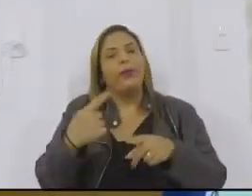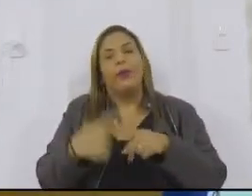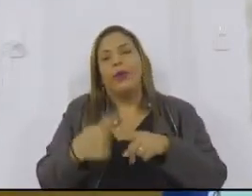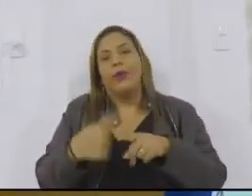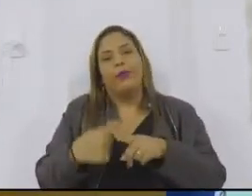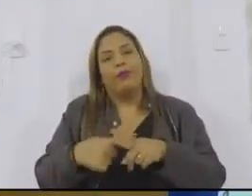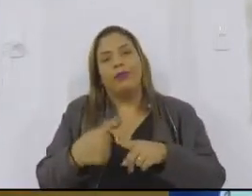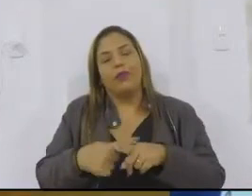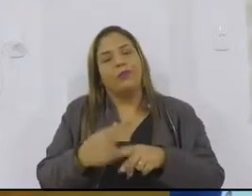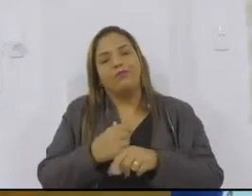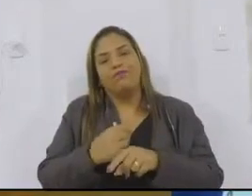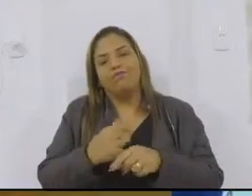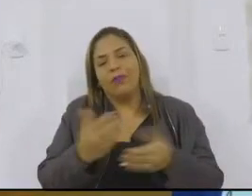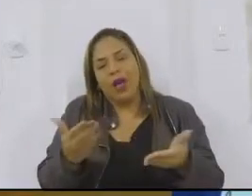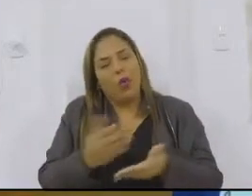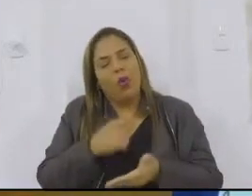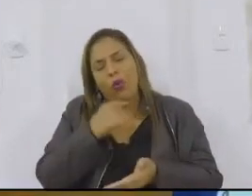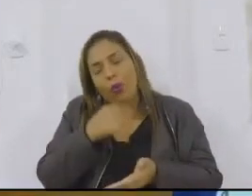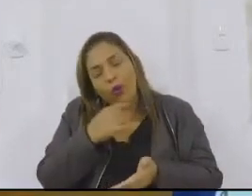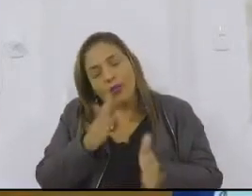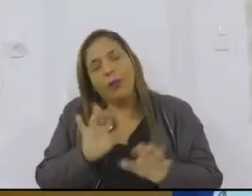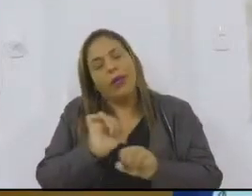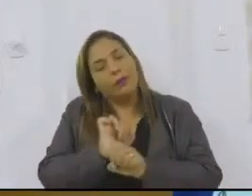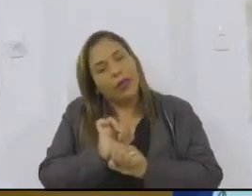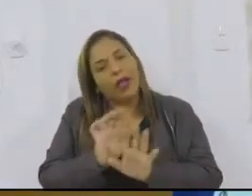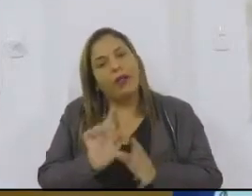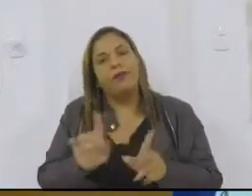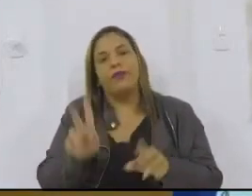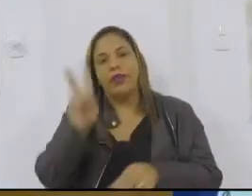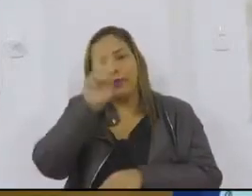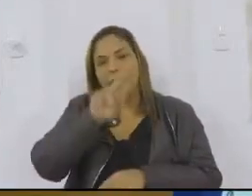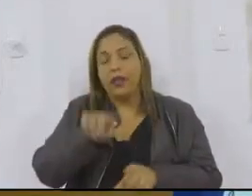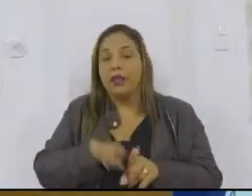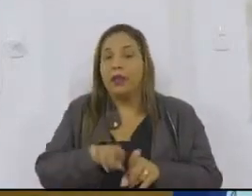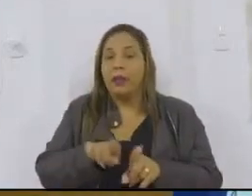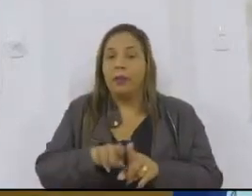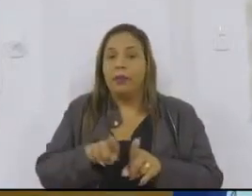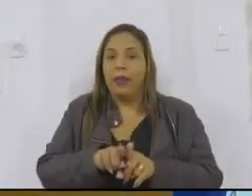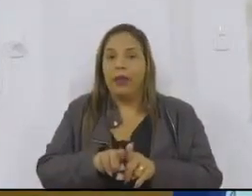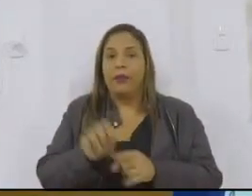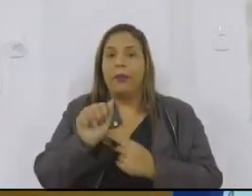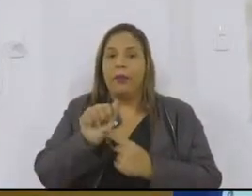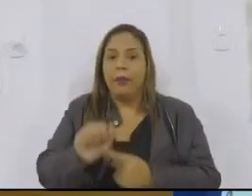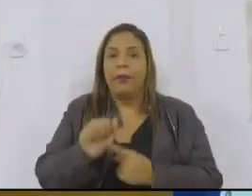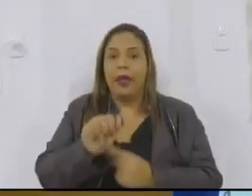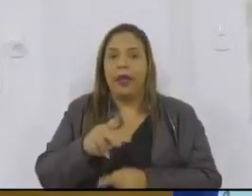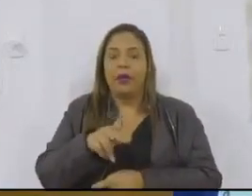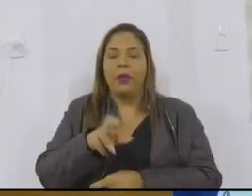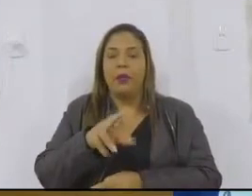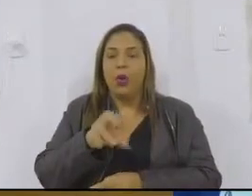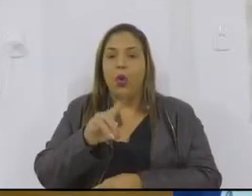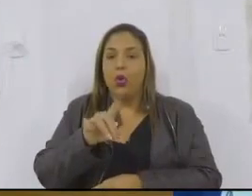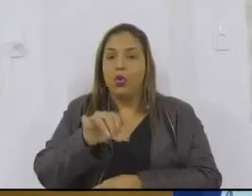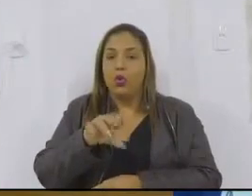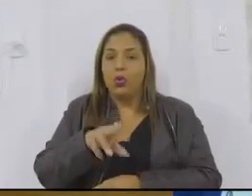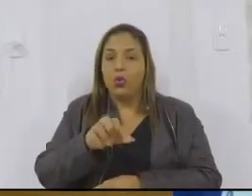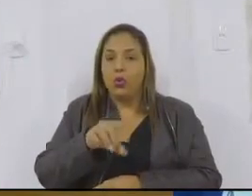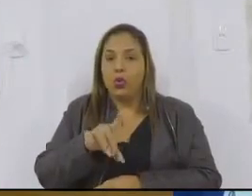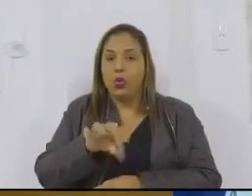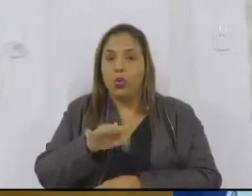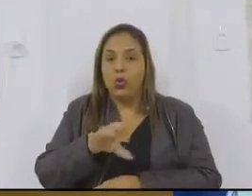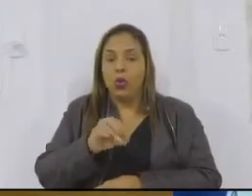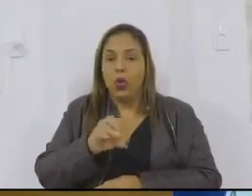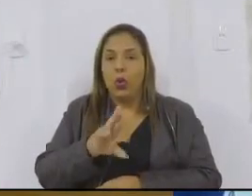E também lembrar, né, que o mercado do produtor logo estará pronto e também a gente pode apresentar essa